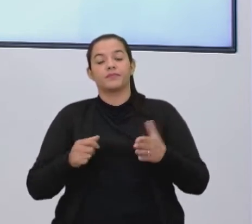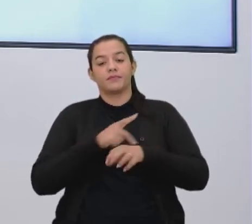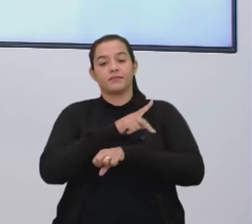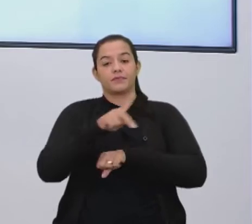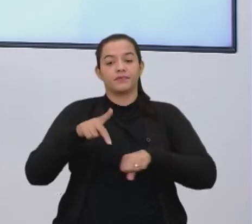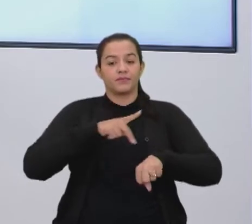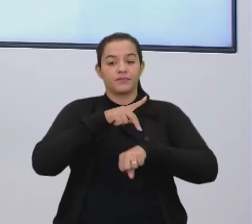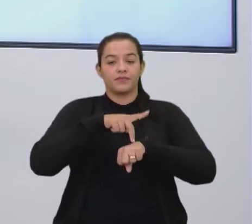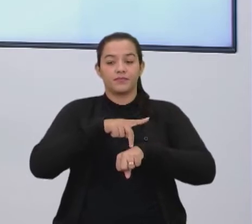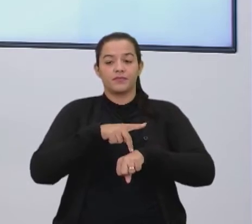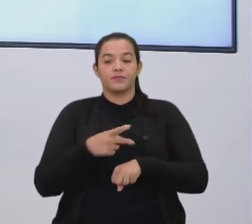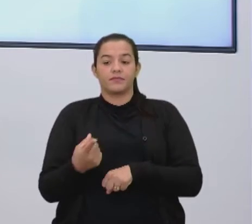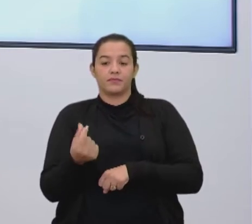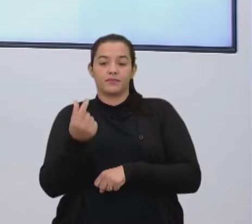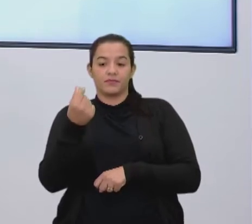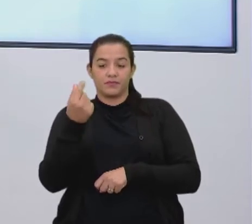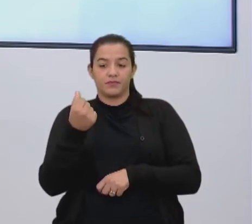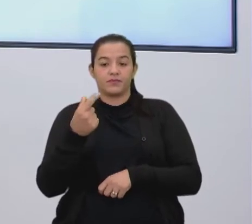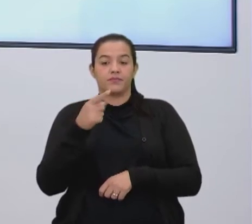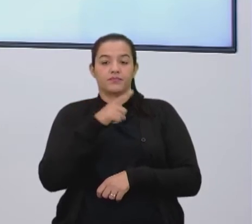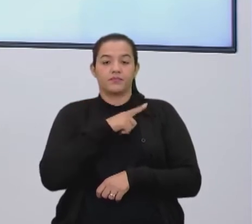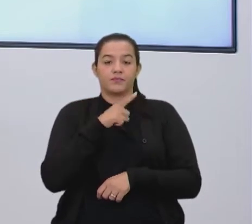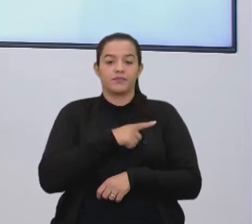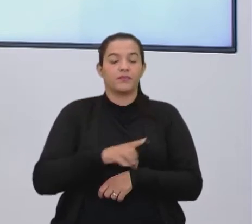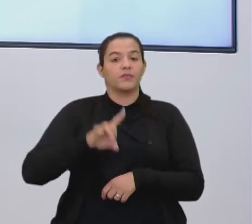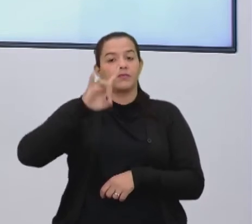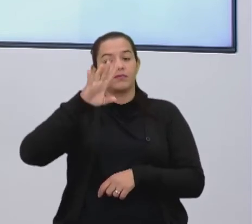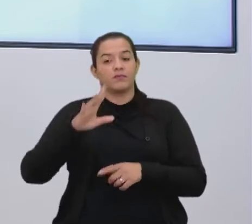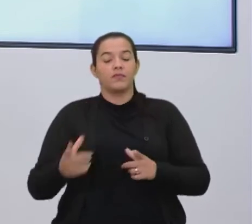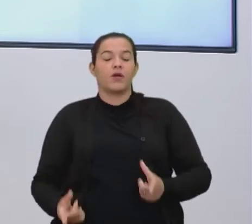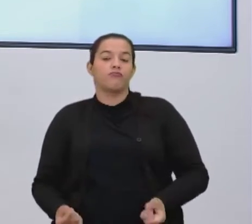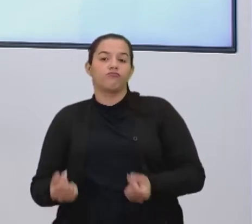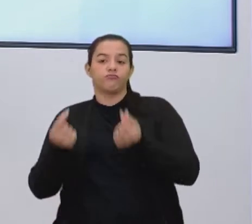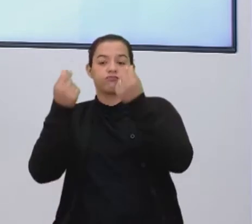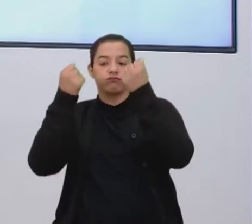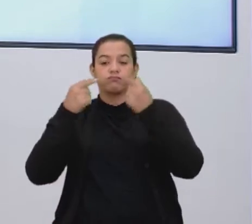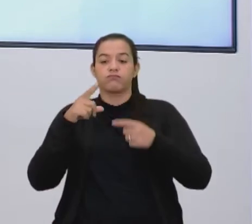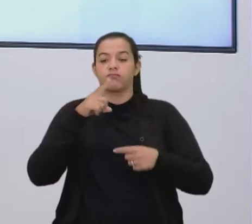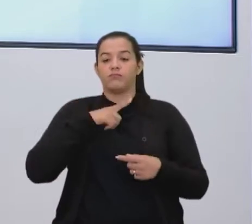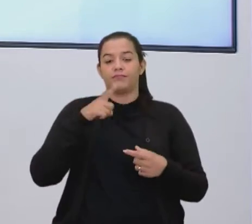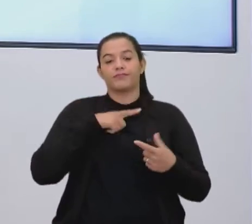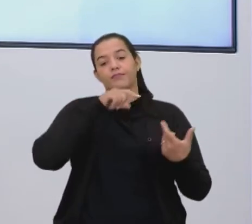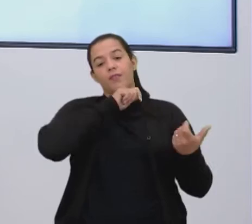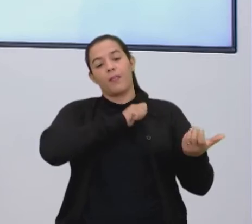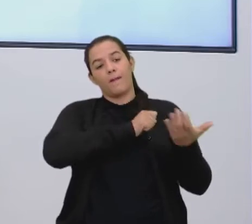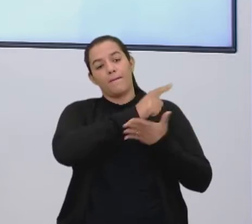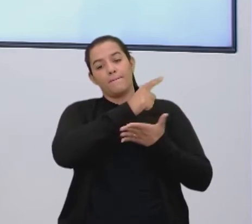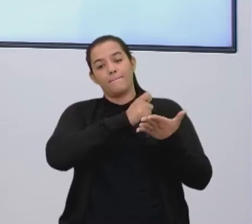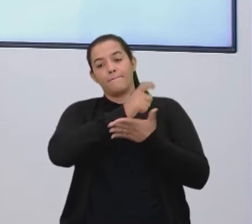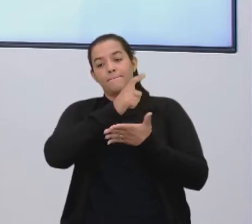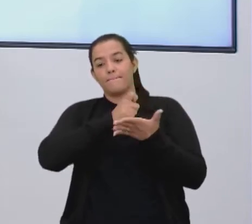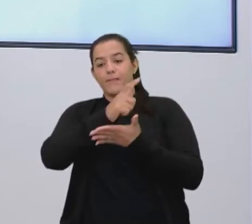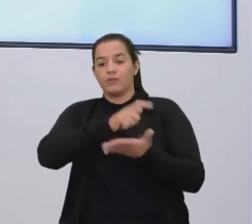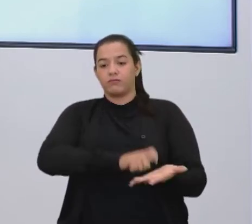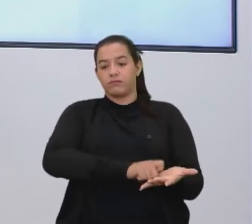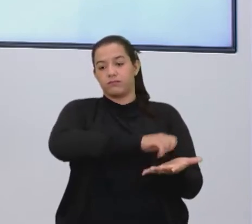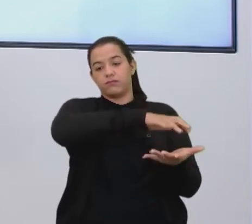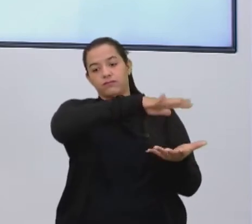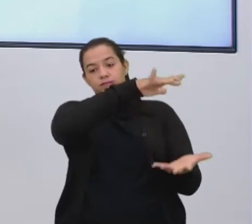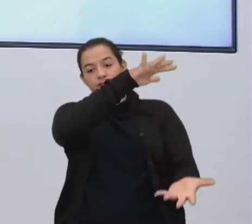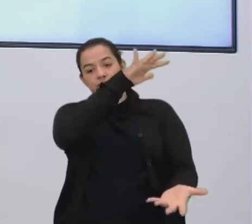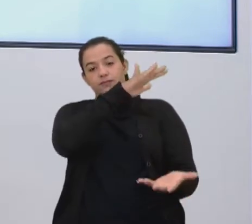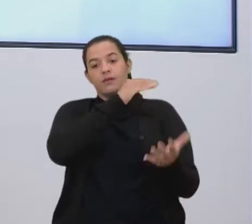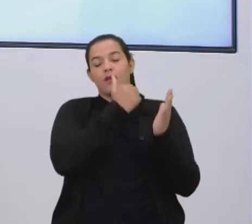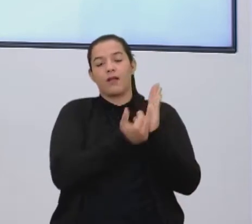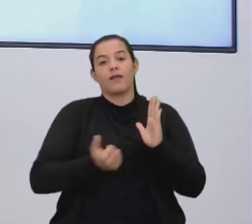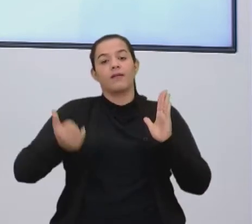que tinham dinheiro, né, não necessariamente só países muito ricos, mas países que tinham dinheiro estavam comprando doses